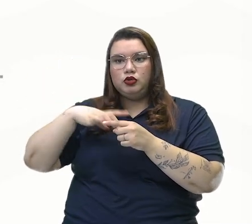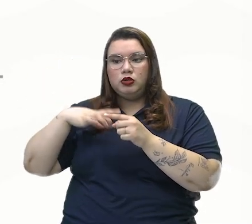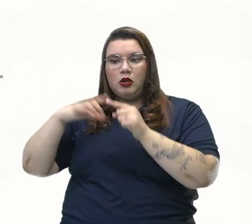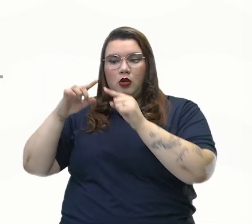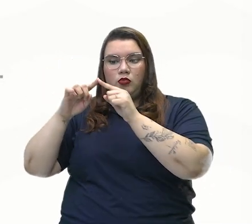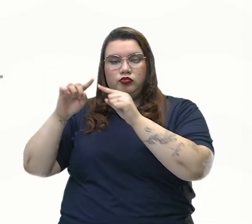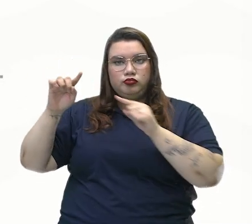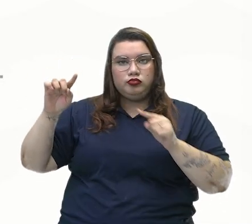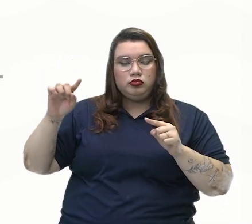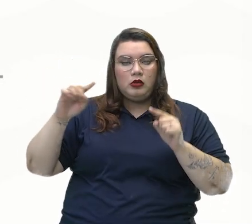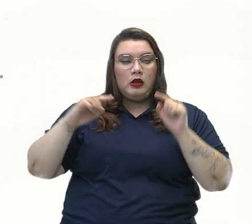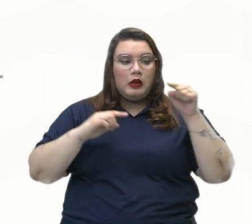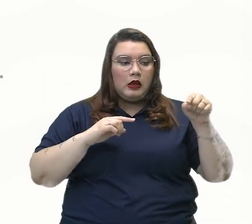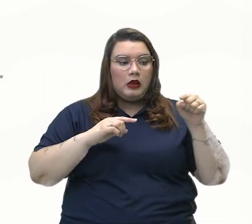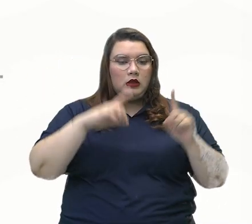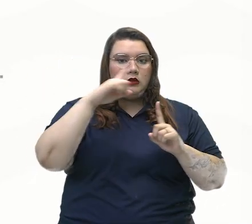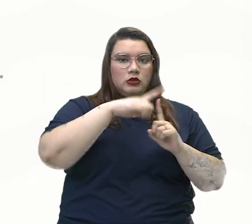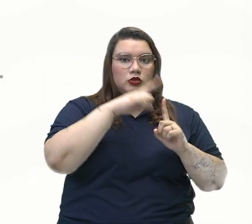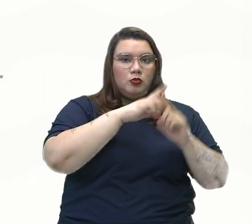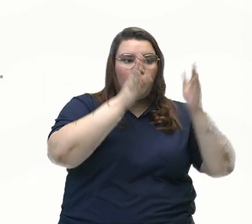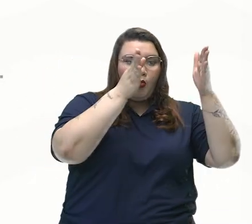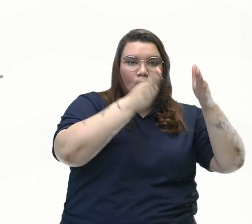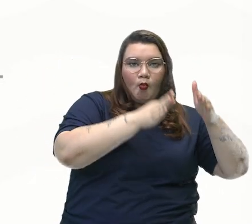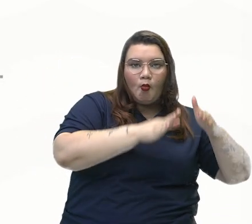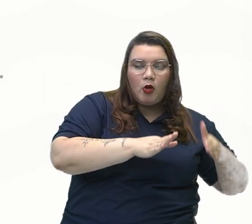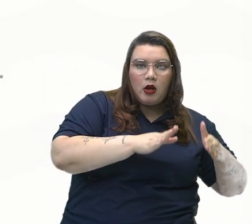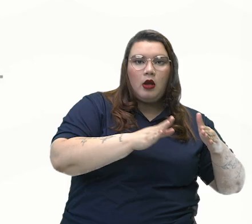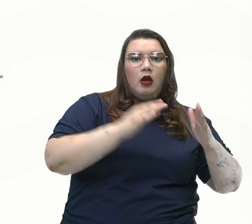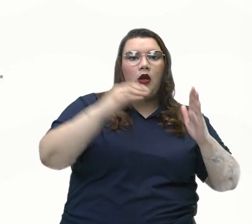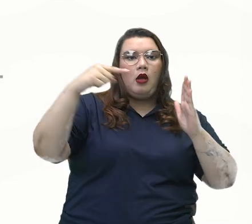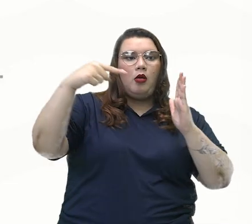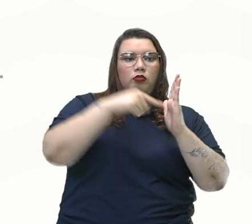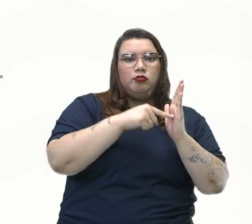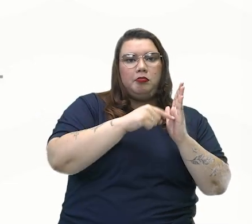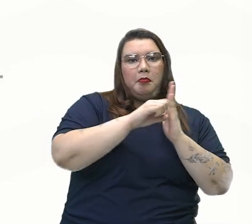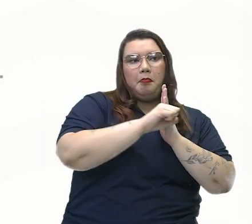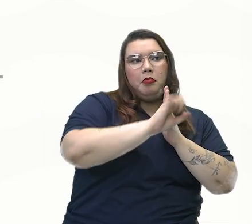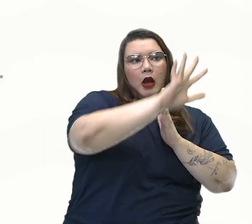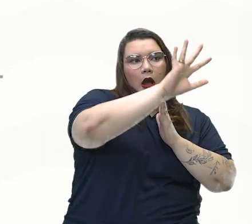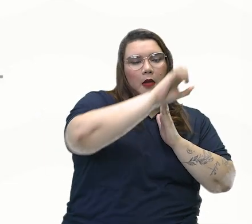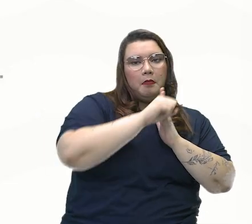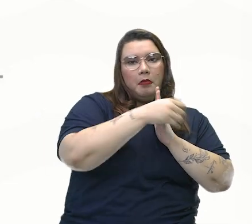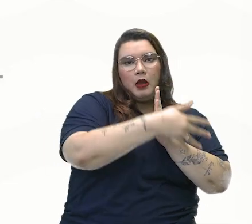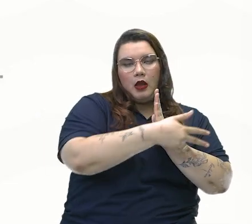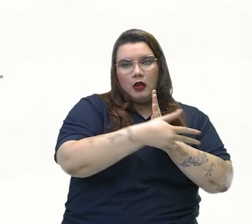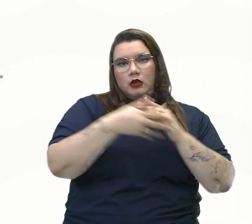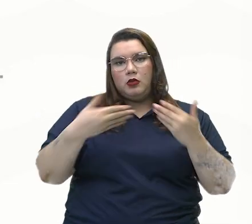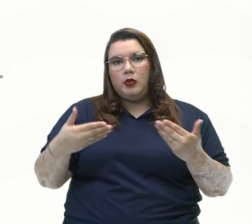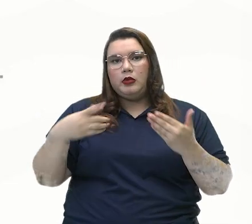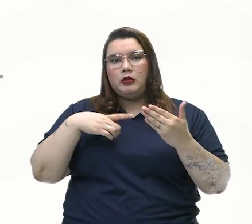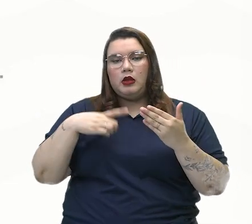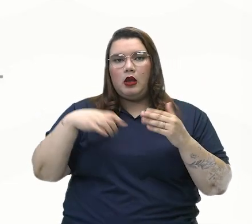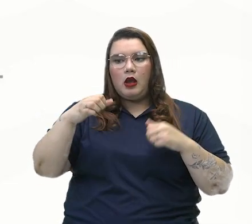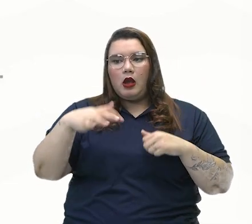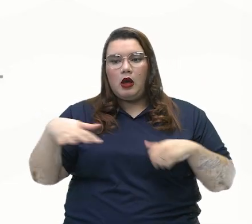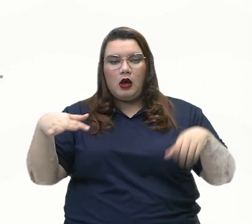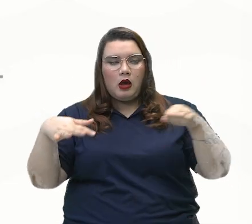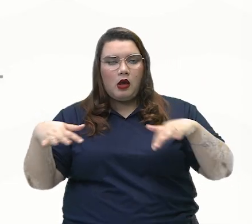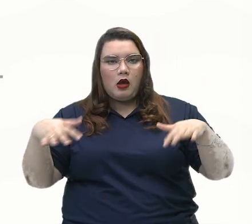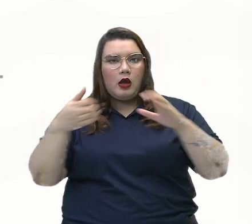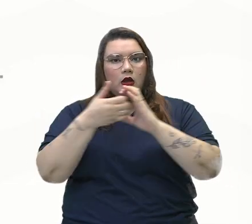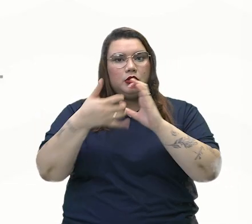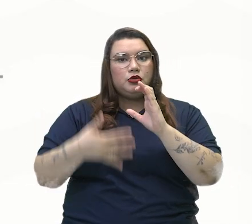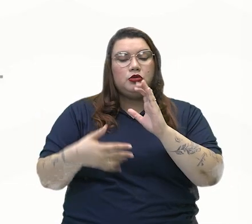côncavas são divergentes. Mas isso porque o índice de refração do meio é menor que o índice